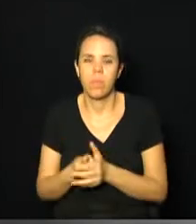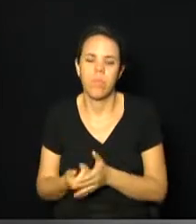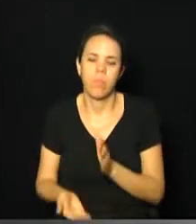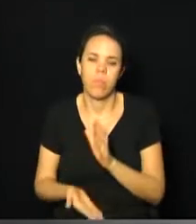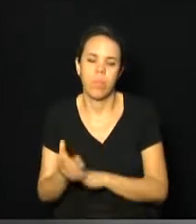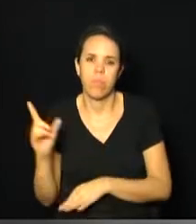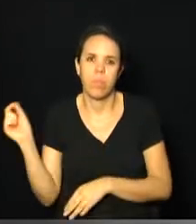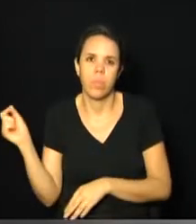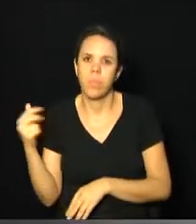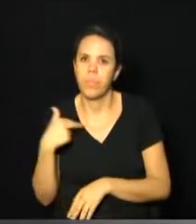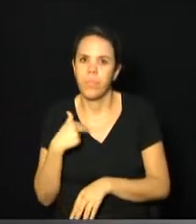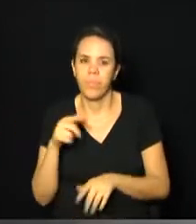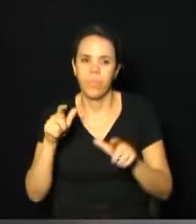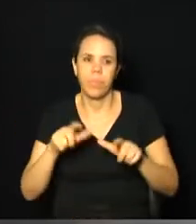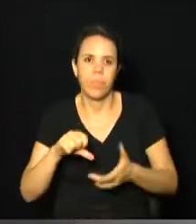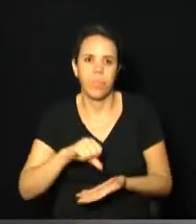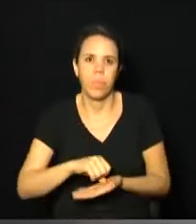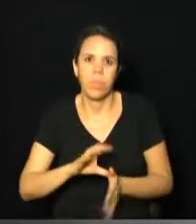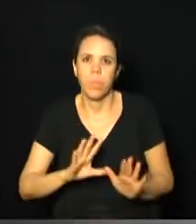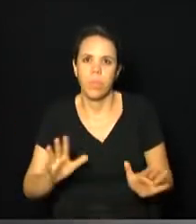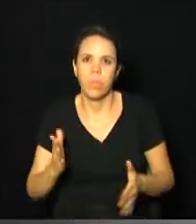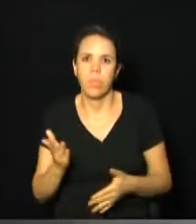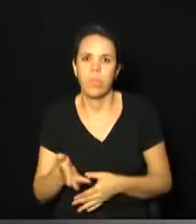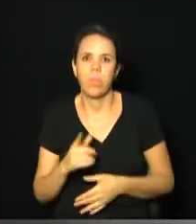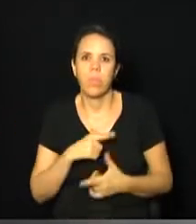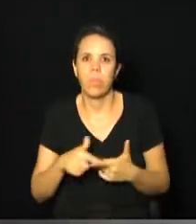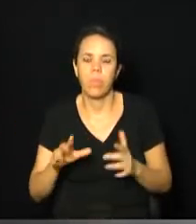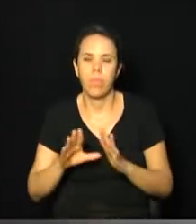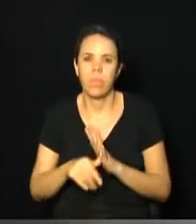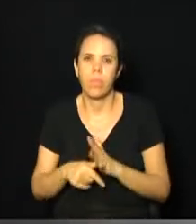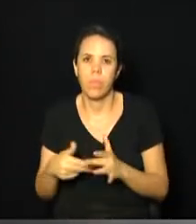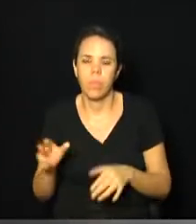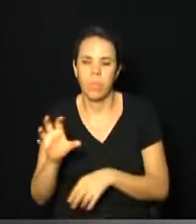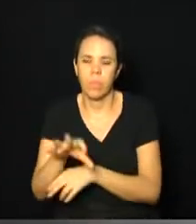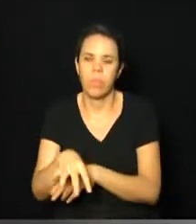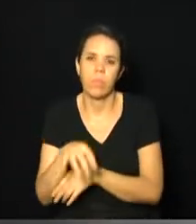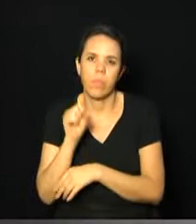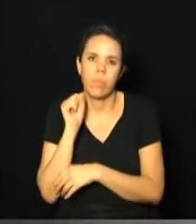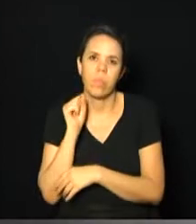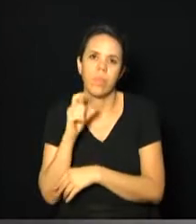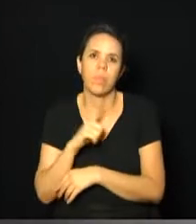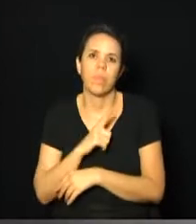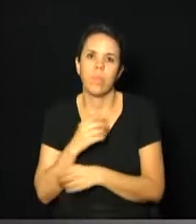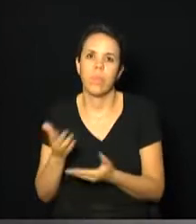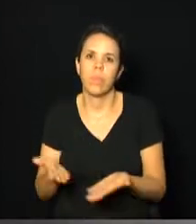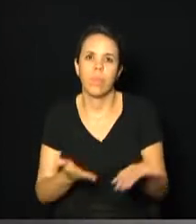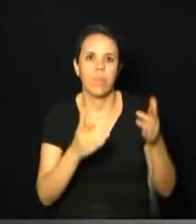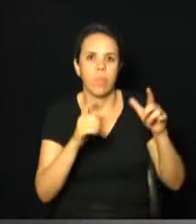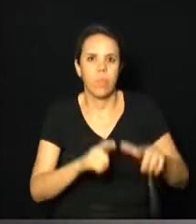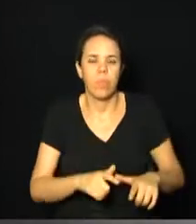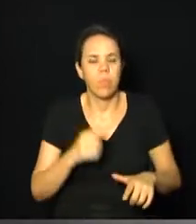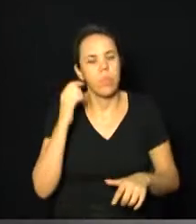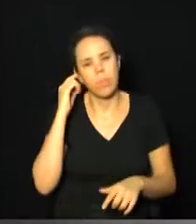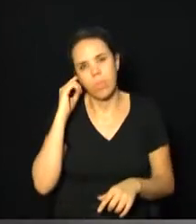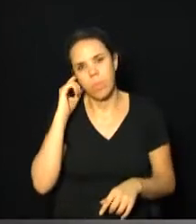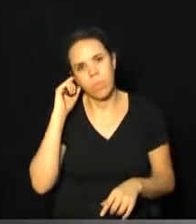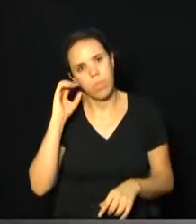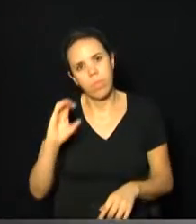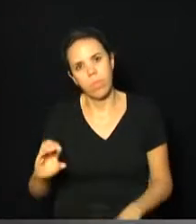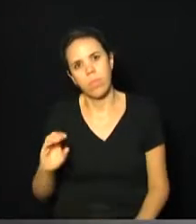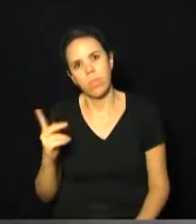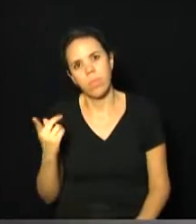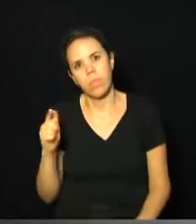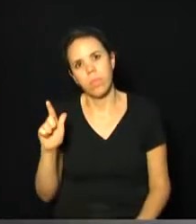ficar com a máquina na regional, porque já houve caso de roubos das máquinas lá, então a gente tem a ordem de levar para o Xangri-Lá. Sim.